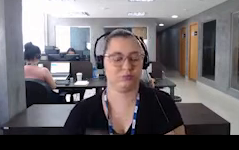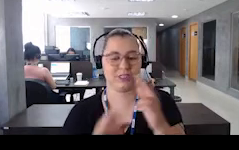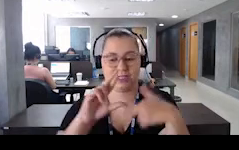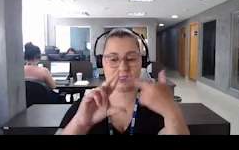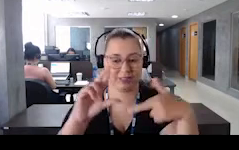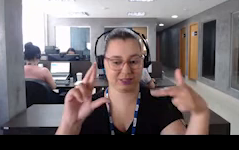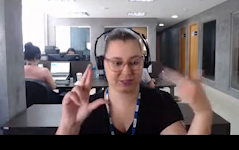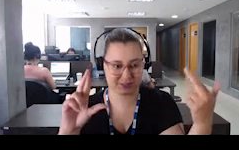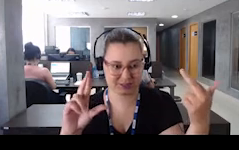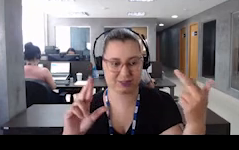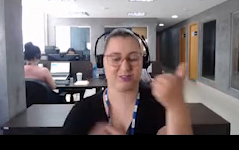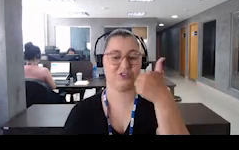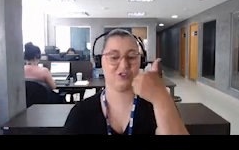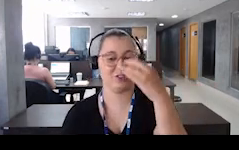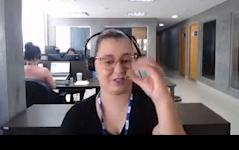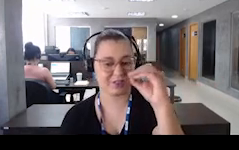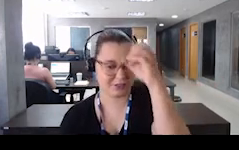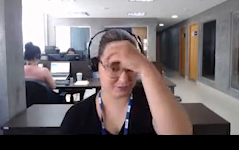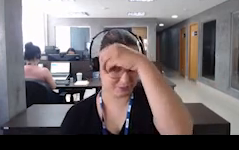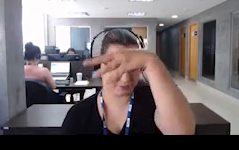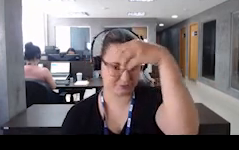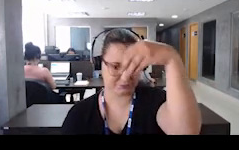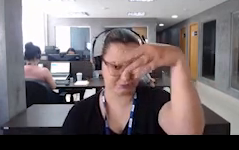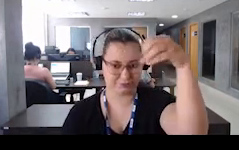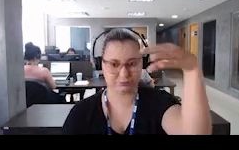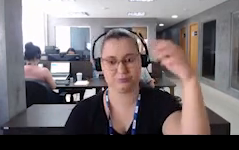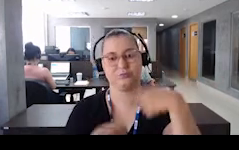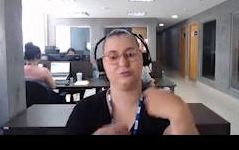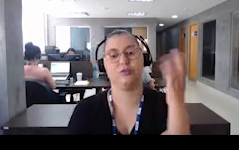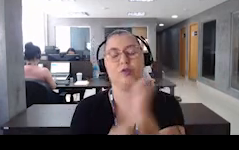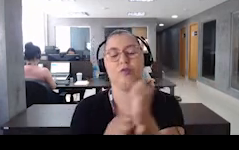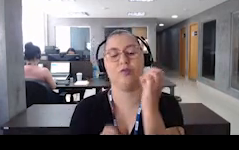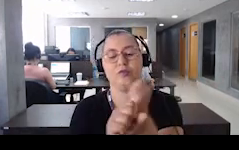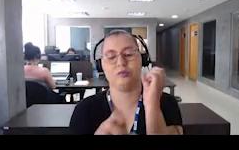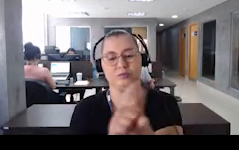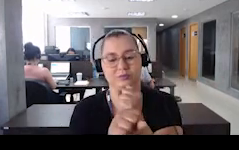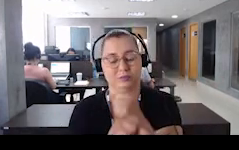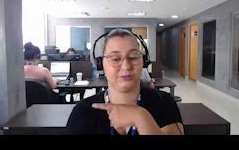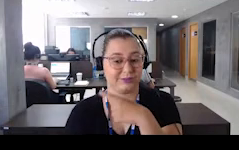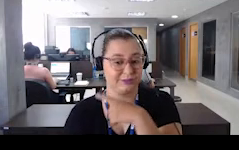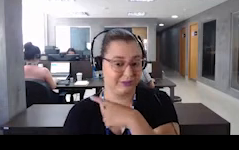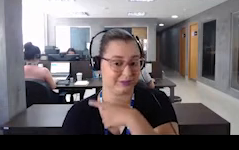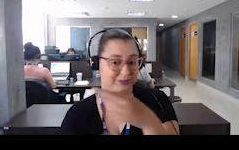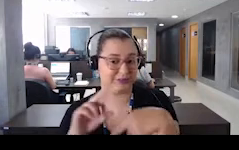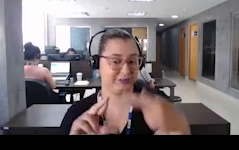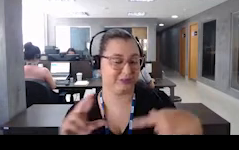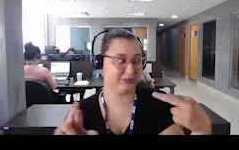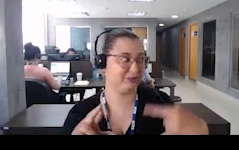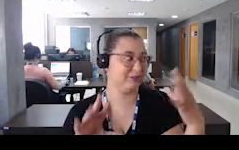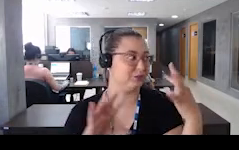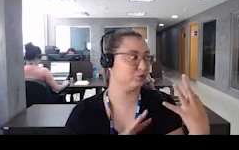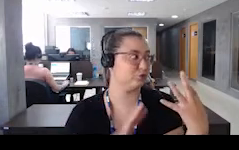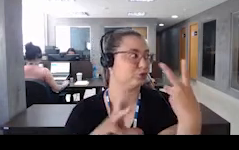Então, o que a gente vai precisar calcular é o valor dessa resistência total aqui,